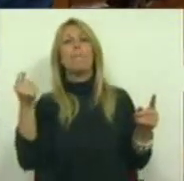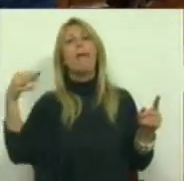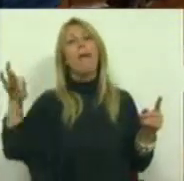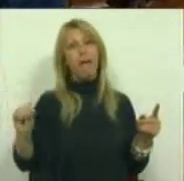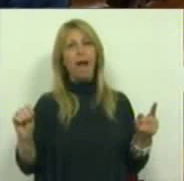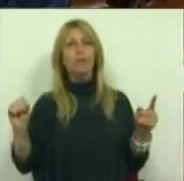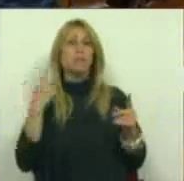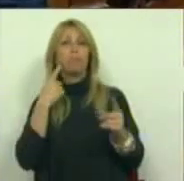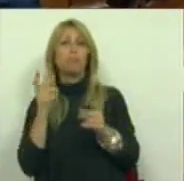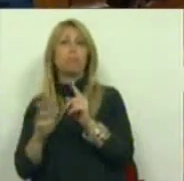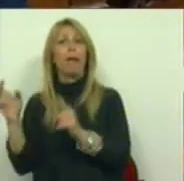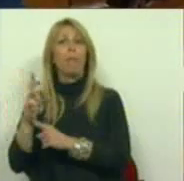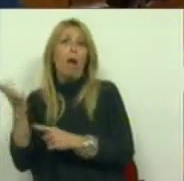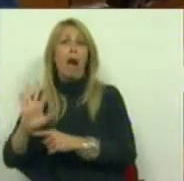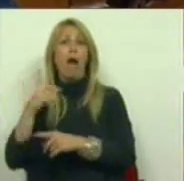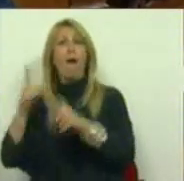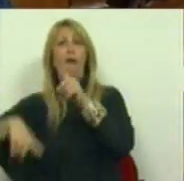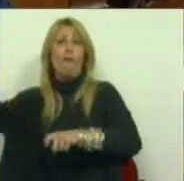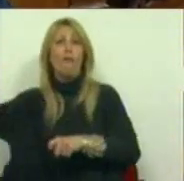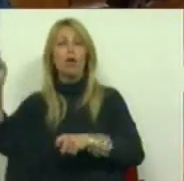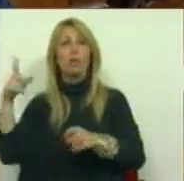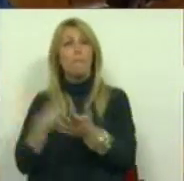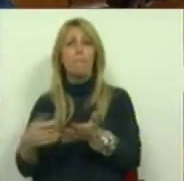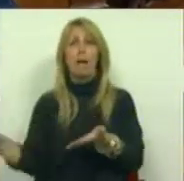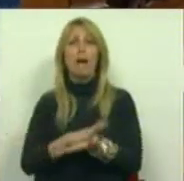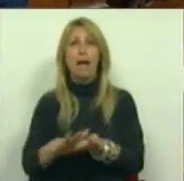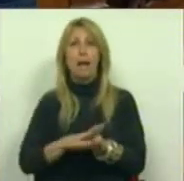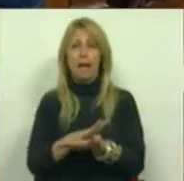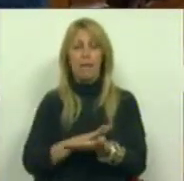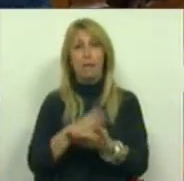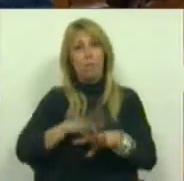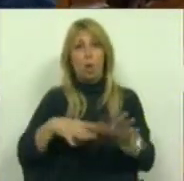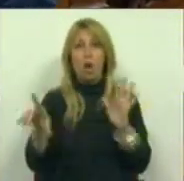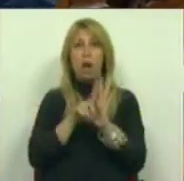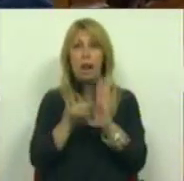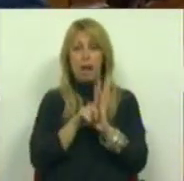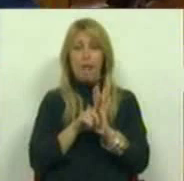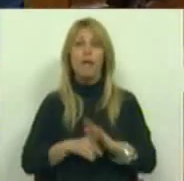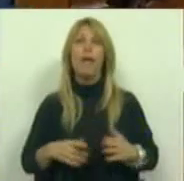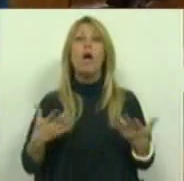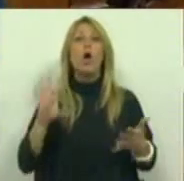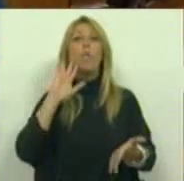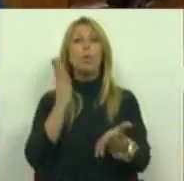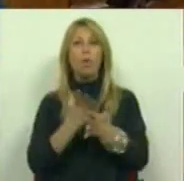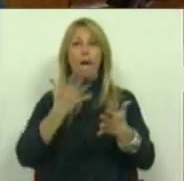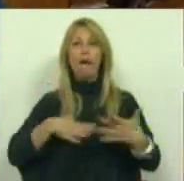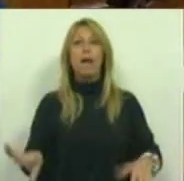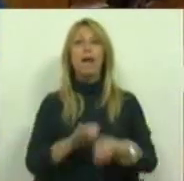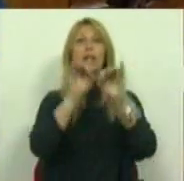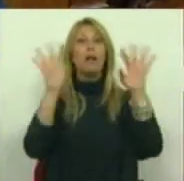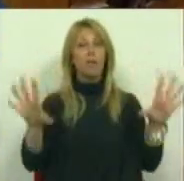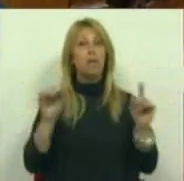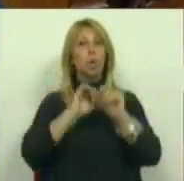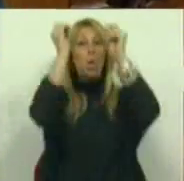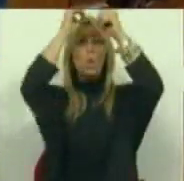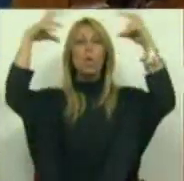ao pagamento de impostos de portas abertas nesta legislação. E, por último, fazemos a clarificação do conceito de direção efetiva